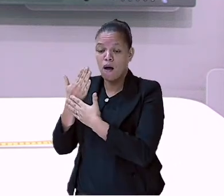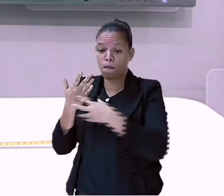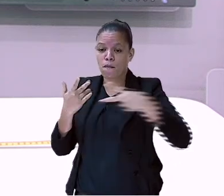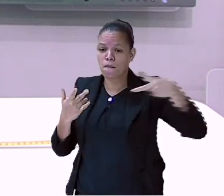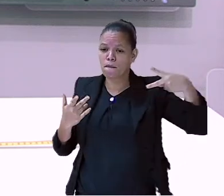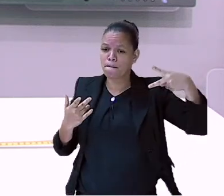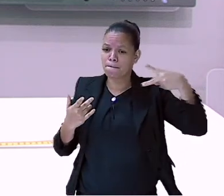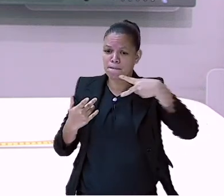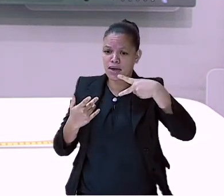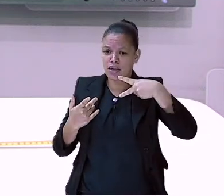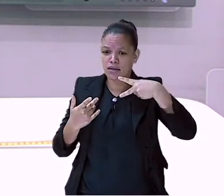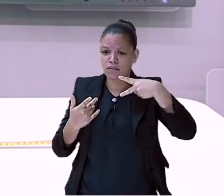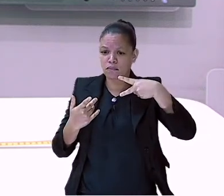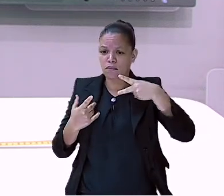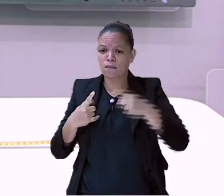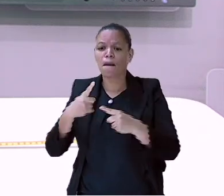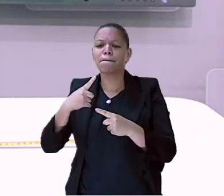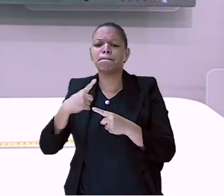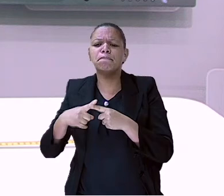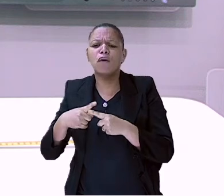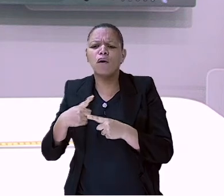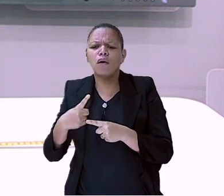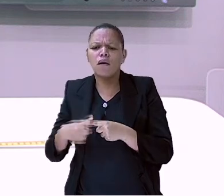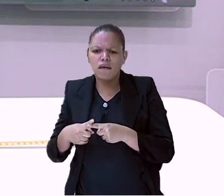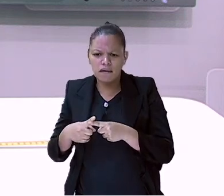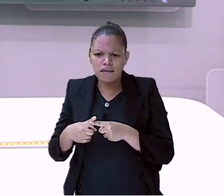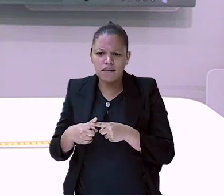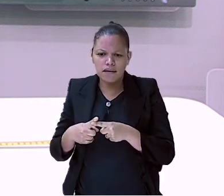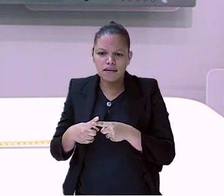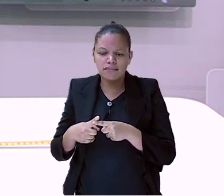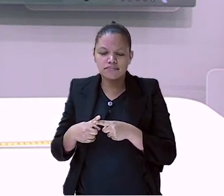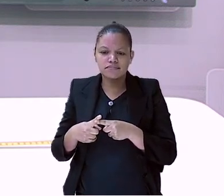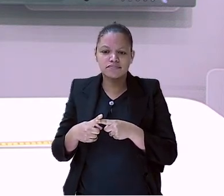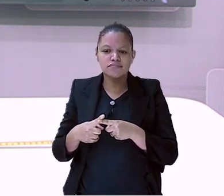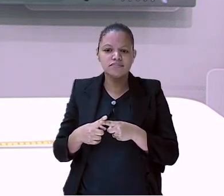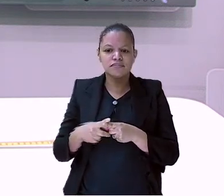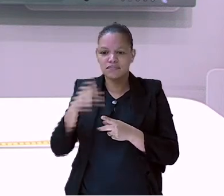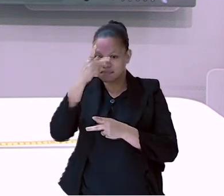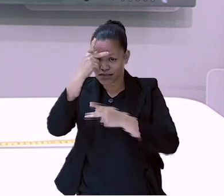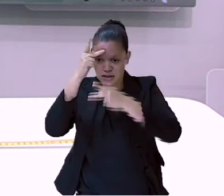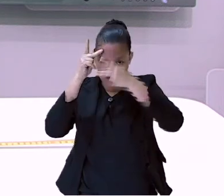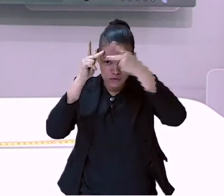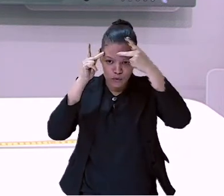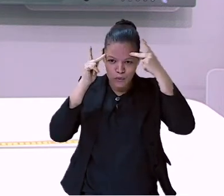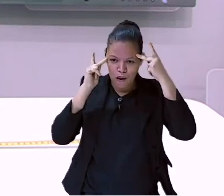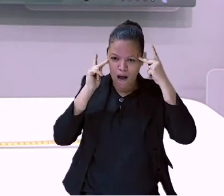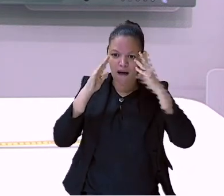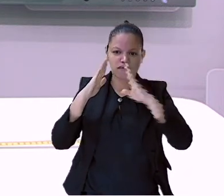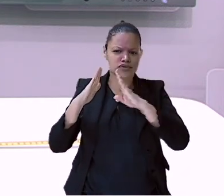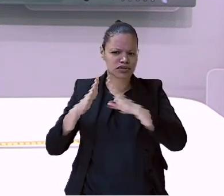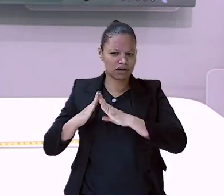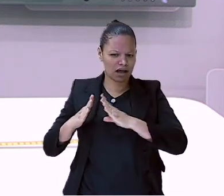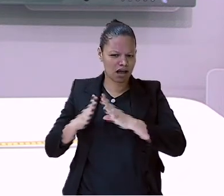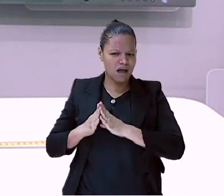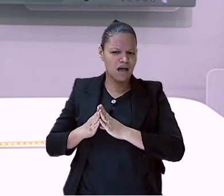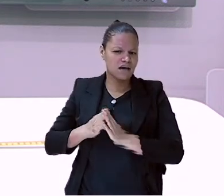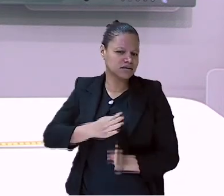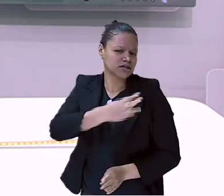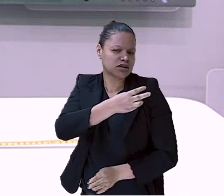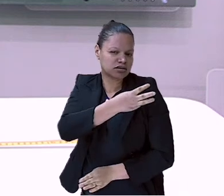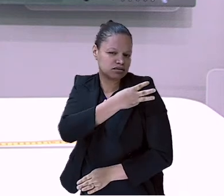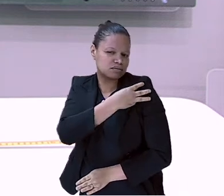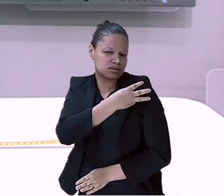de propor aí para você e alguém da sua casa, ou sua mãe, ou seu marido, ou